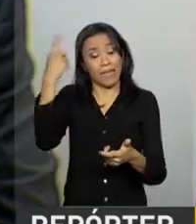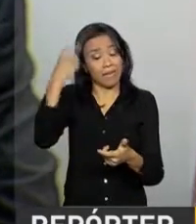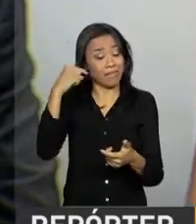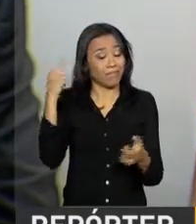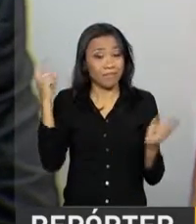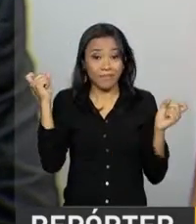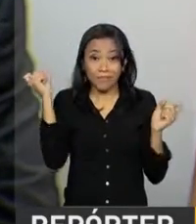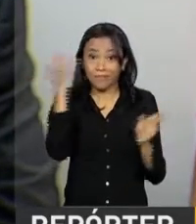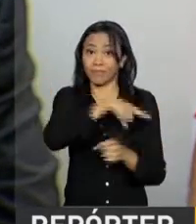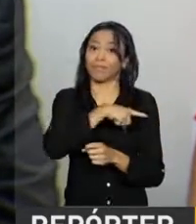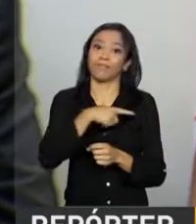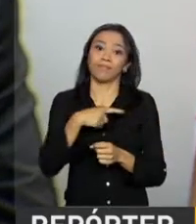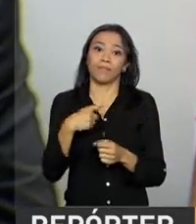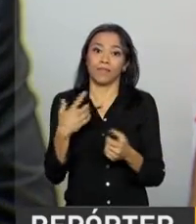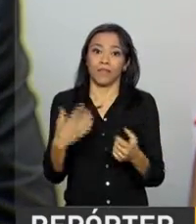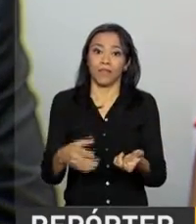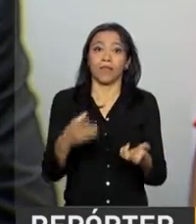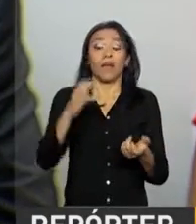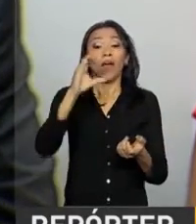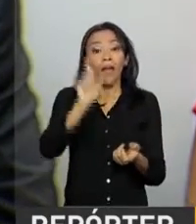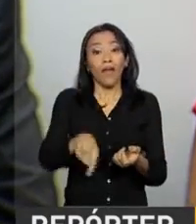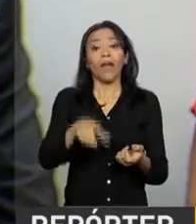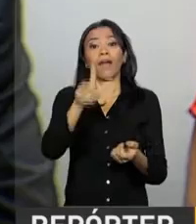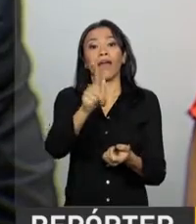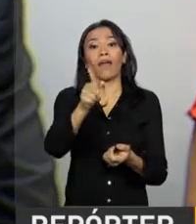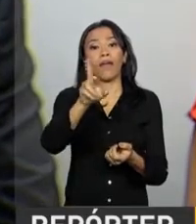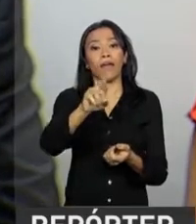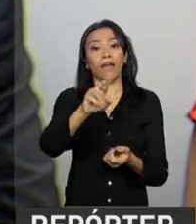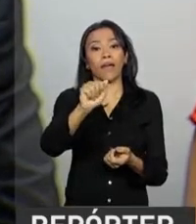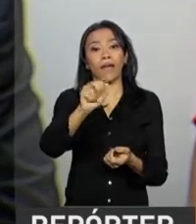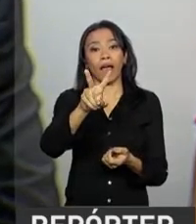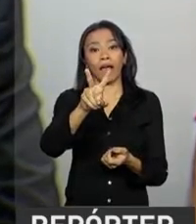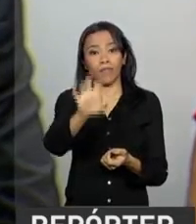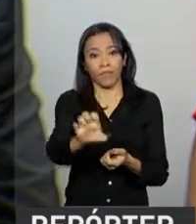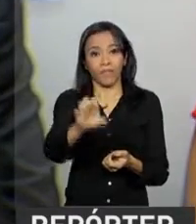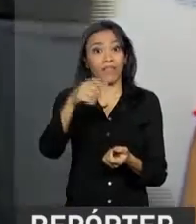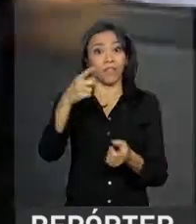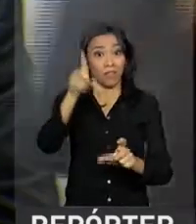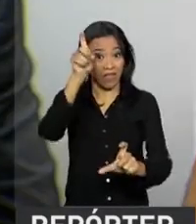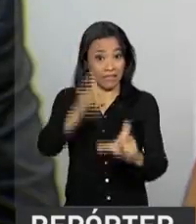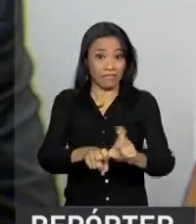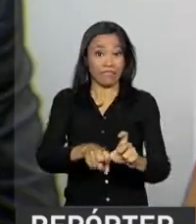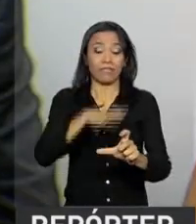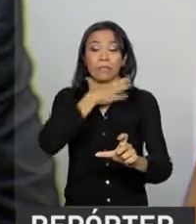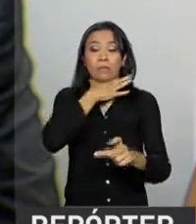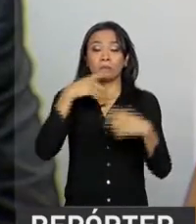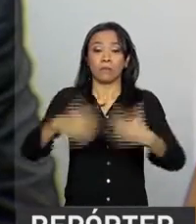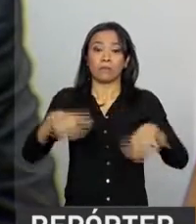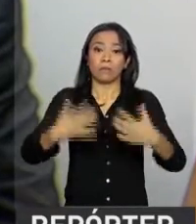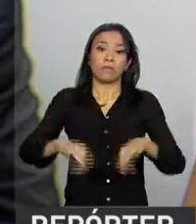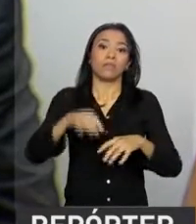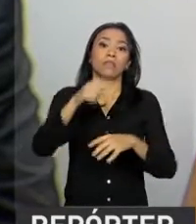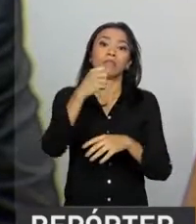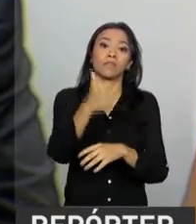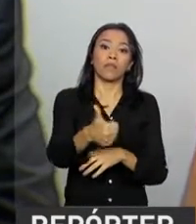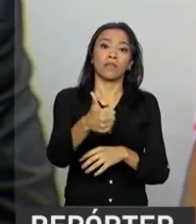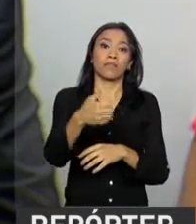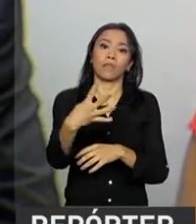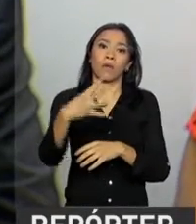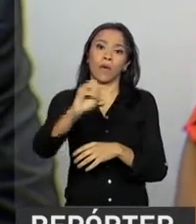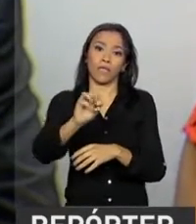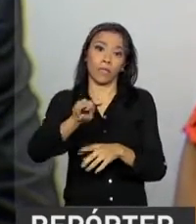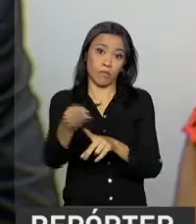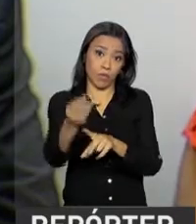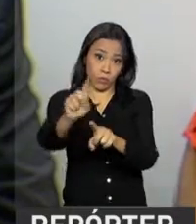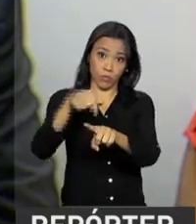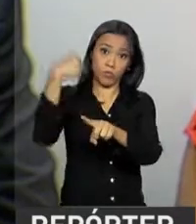é gravíssima. Nós vamos ter um déficit de 170 bilhões esse ano, estamos projetando um déficit de 140 bilhões